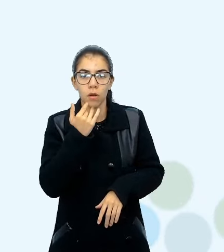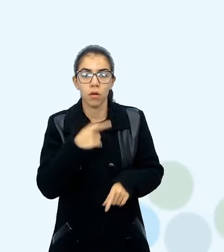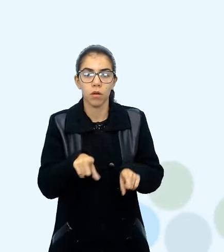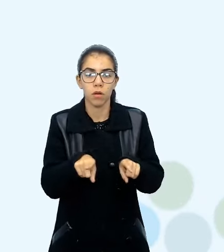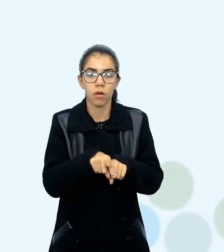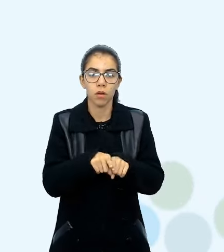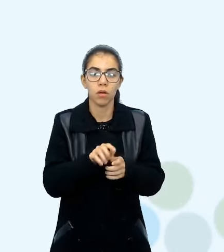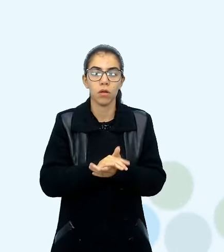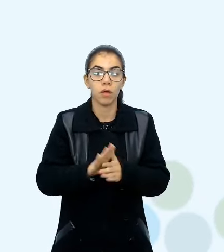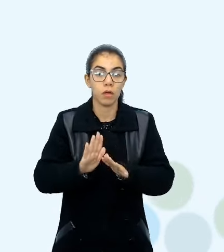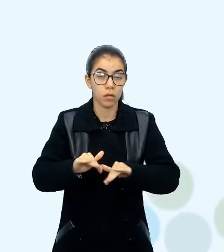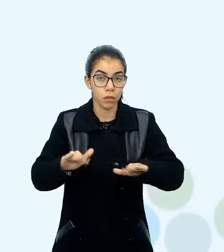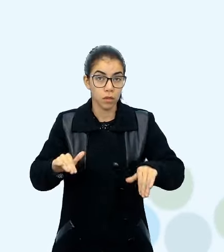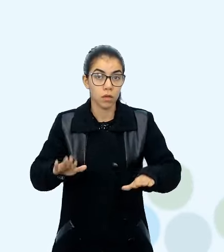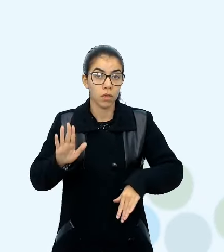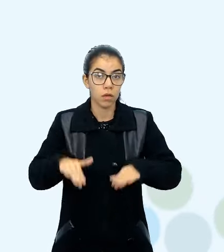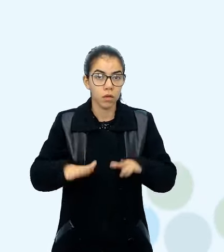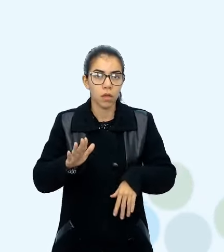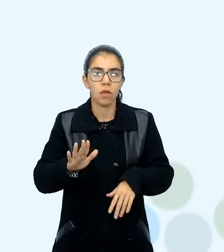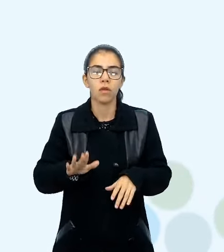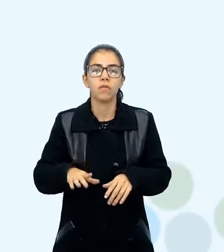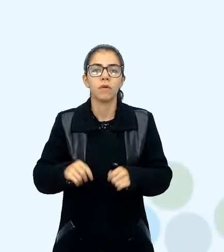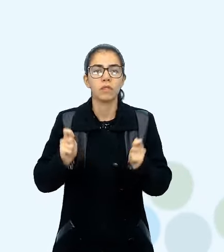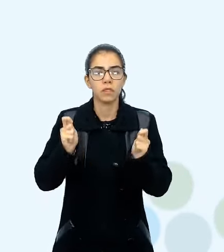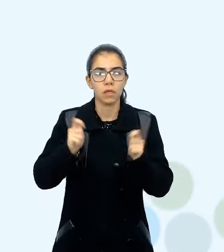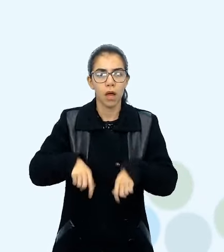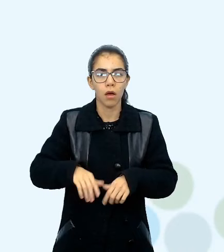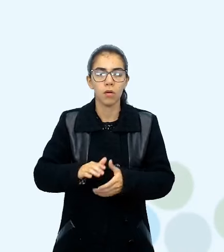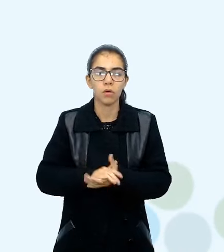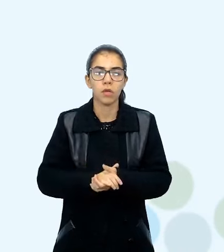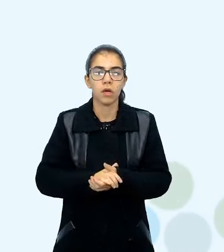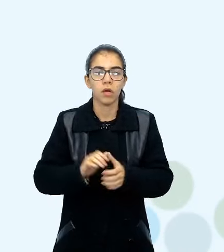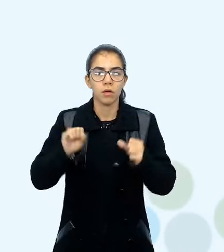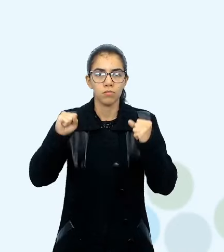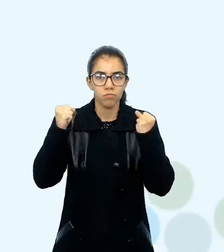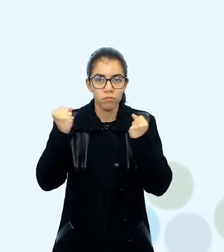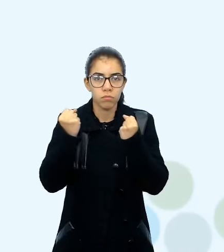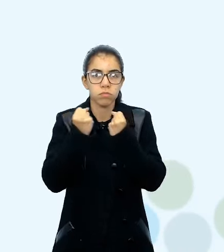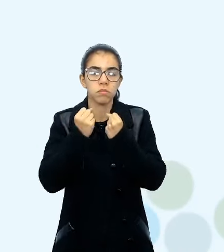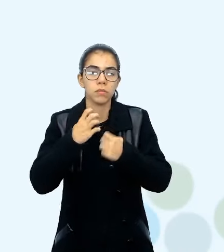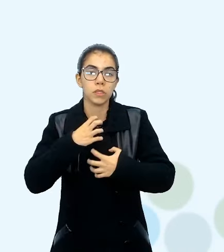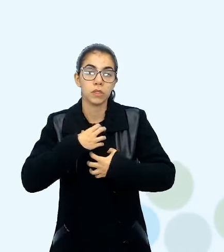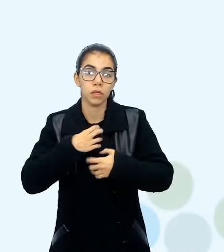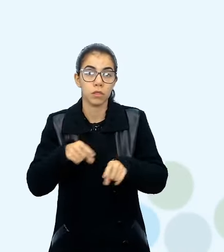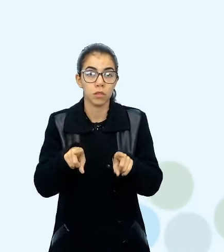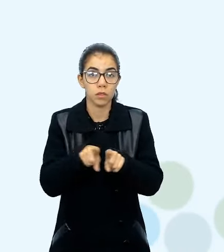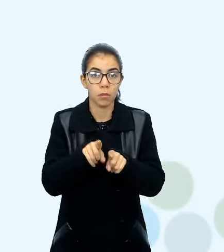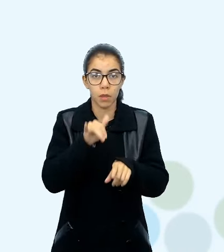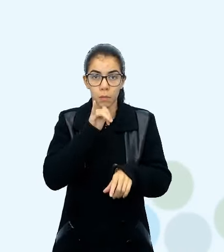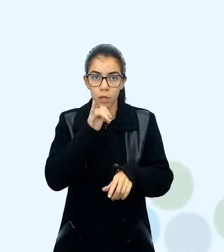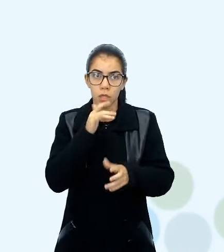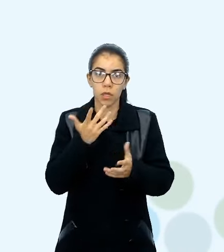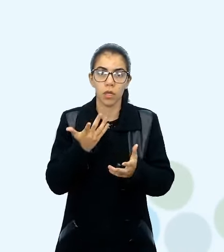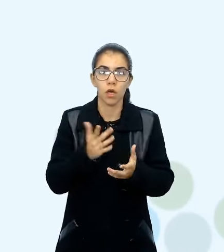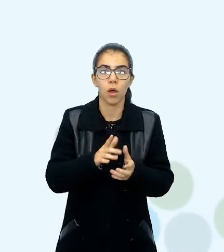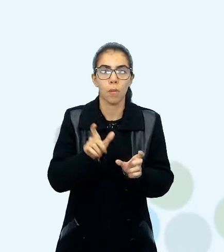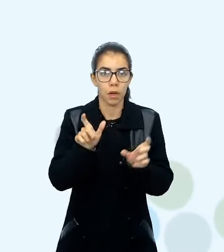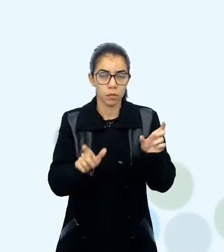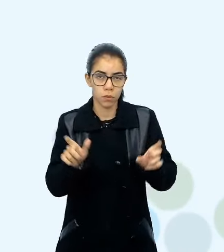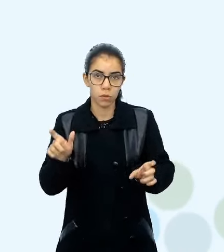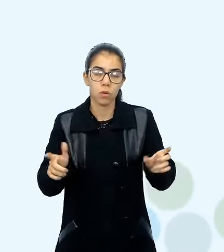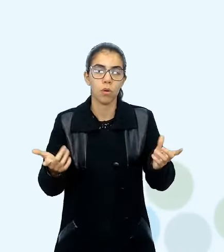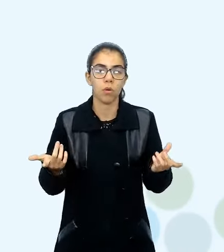crianças que vão criando algumas defesas táteis, né? No sentido de sentir, picar, né? Ou ter as